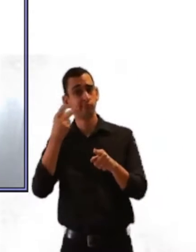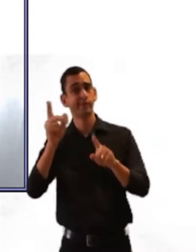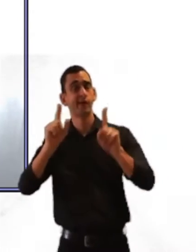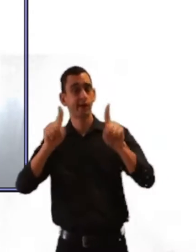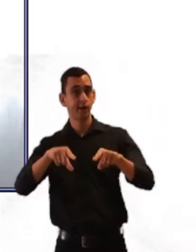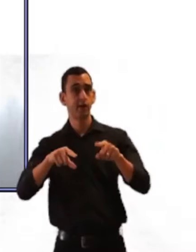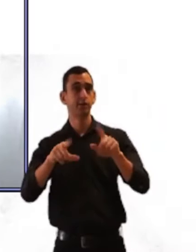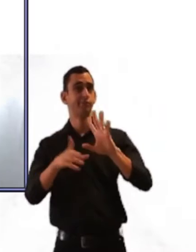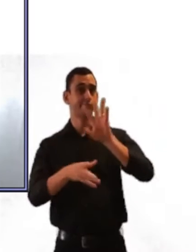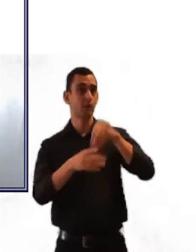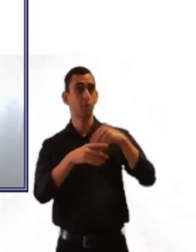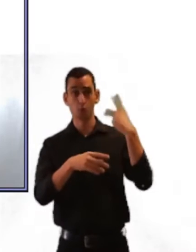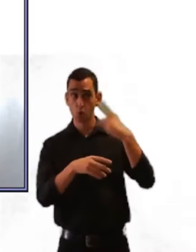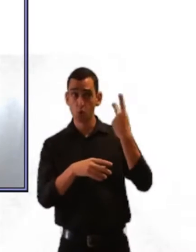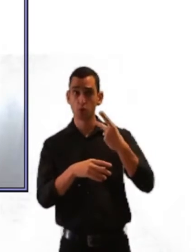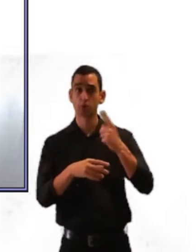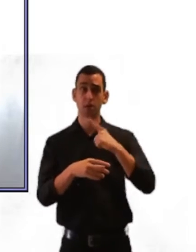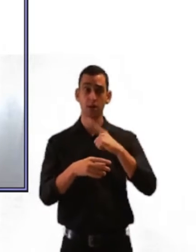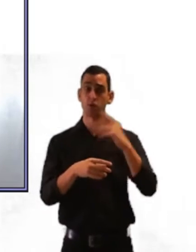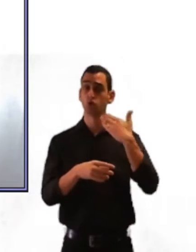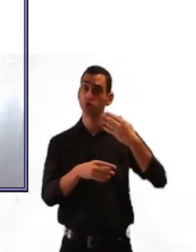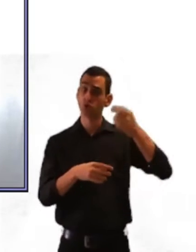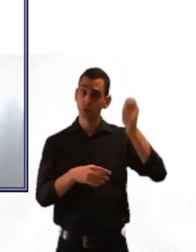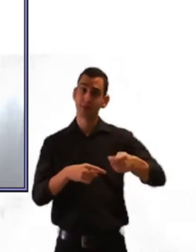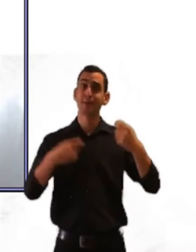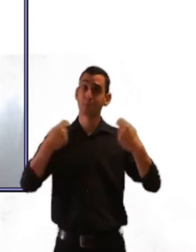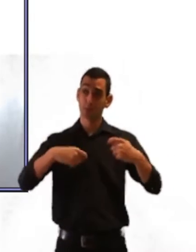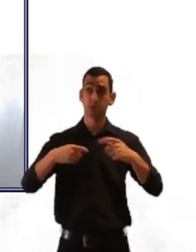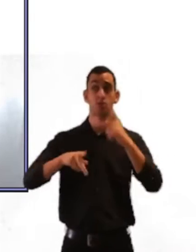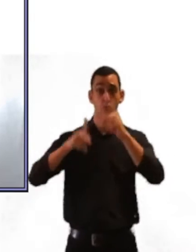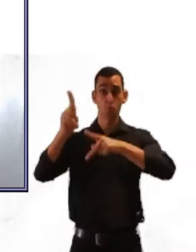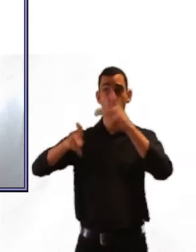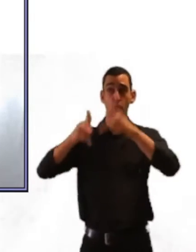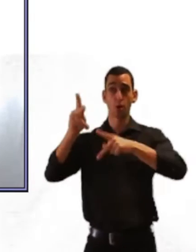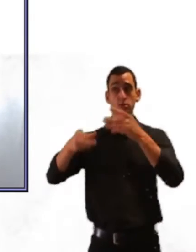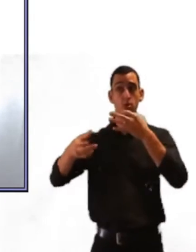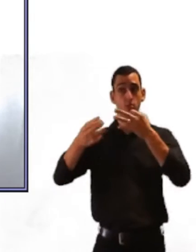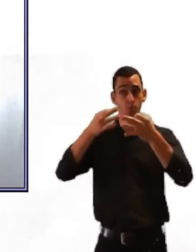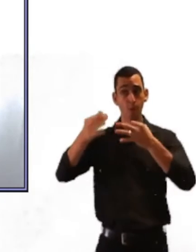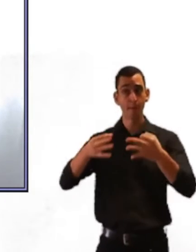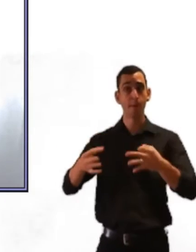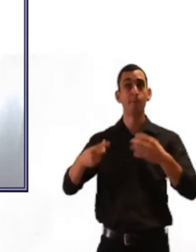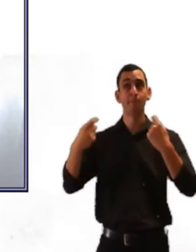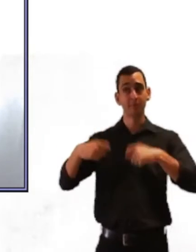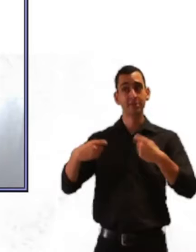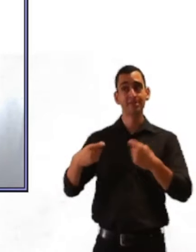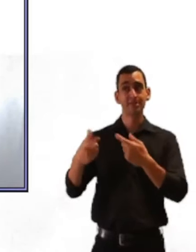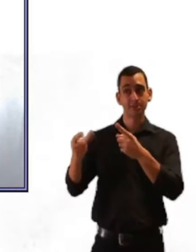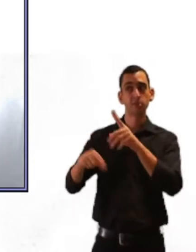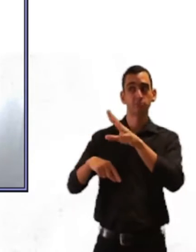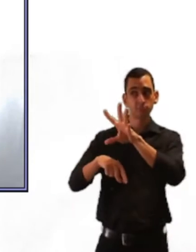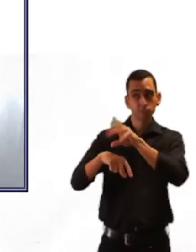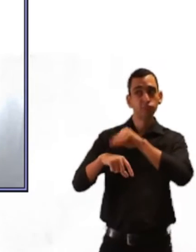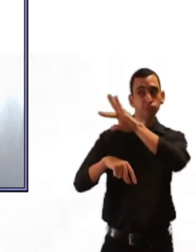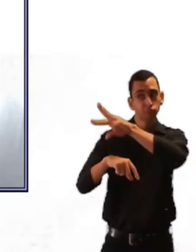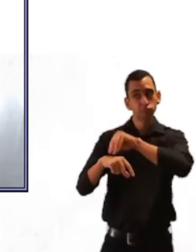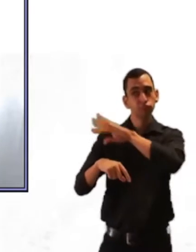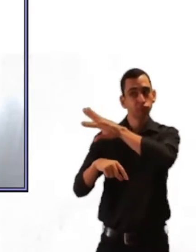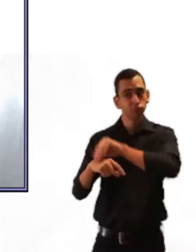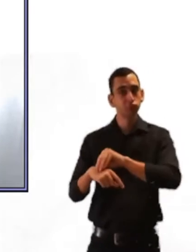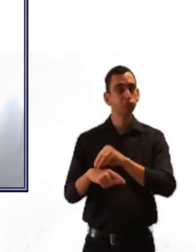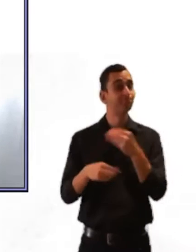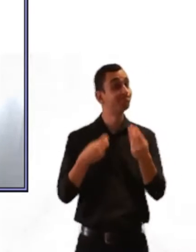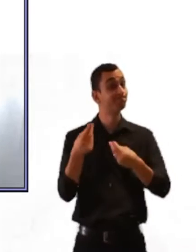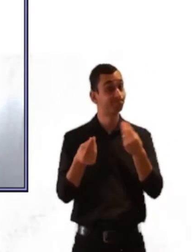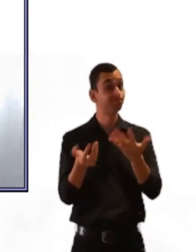Que observar os anseios sociais, então a opinião pública poderia sim influenciar na tomada de decisão. Então, vocês, né, podem ver aí